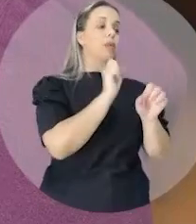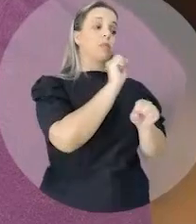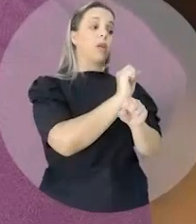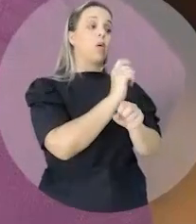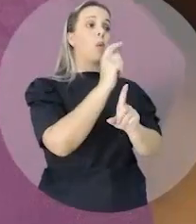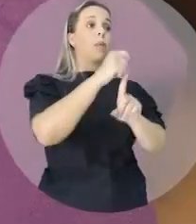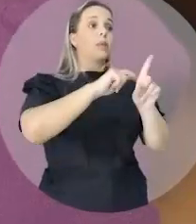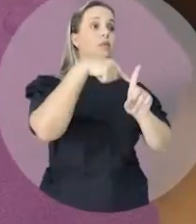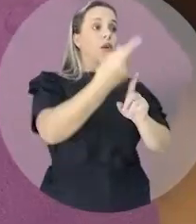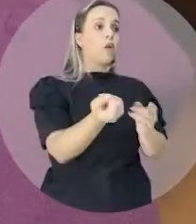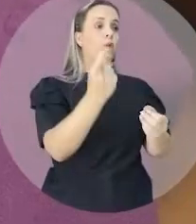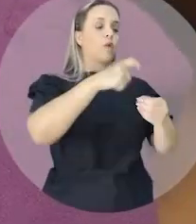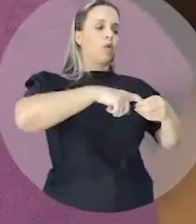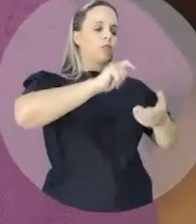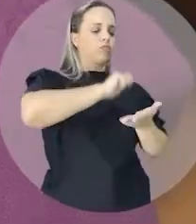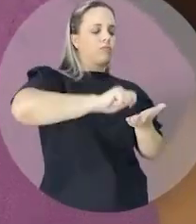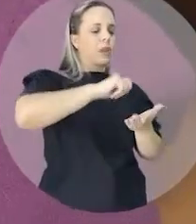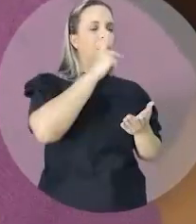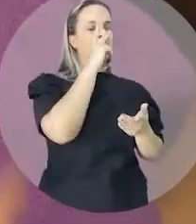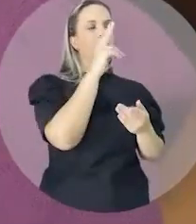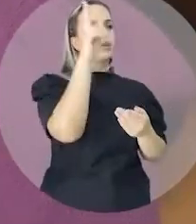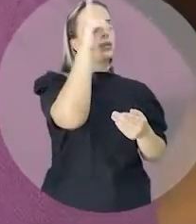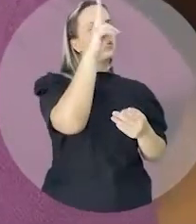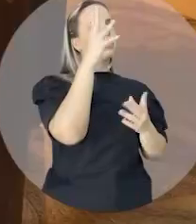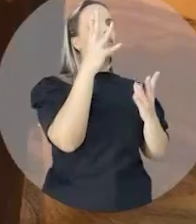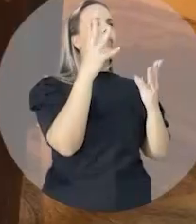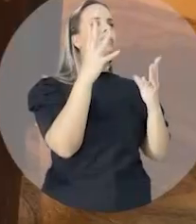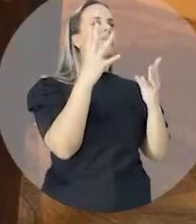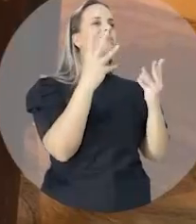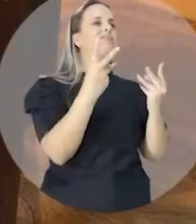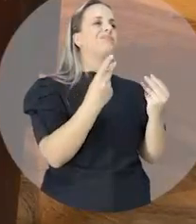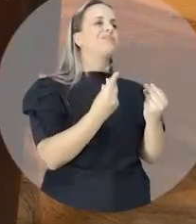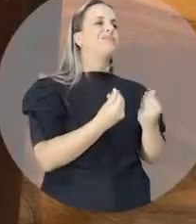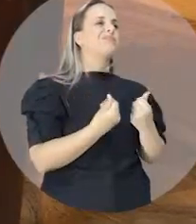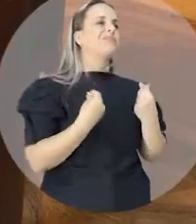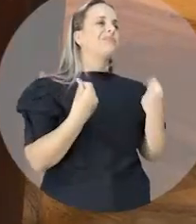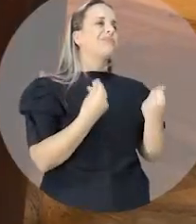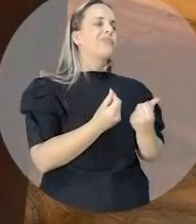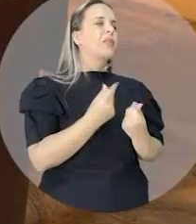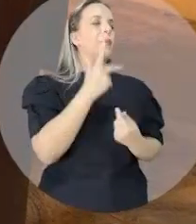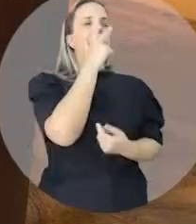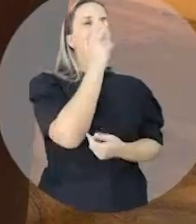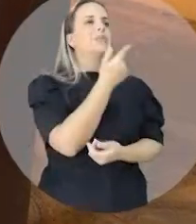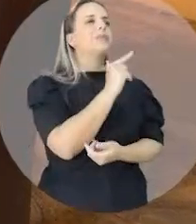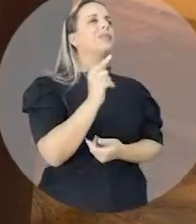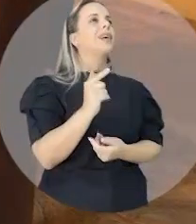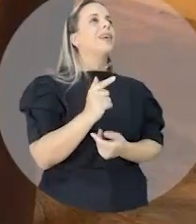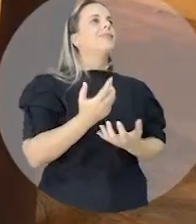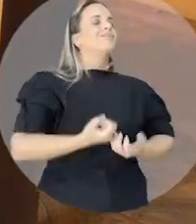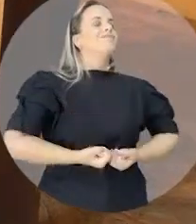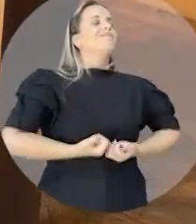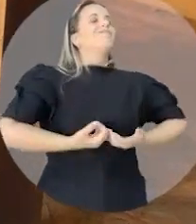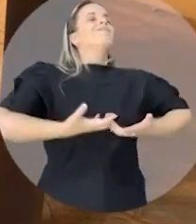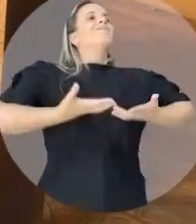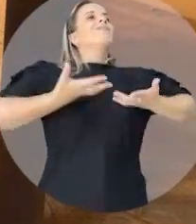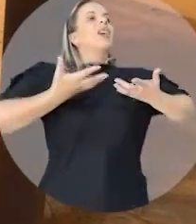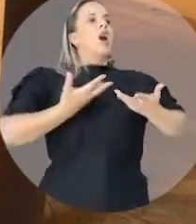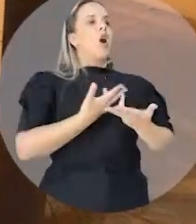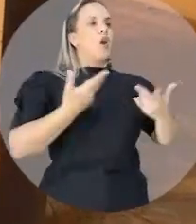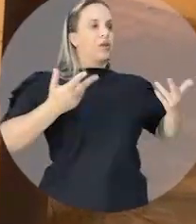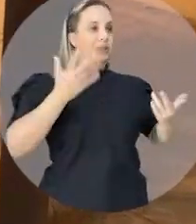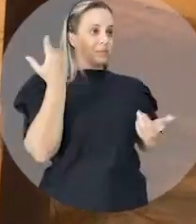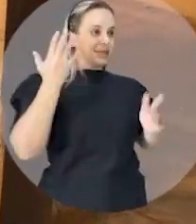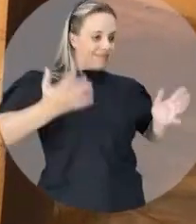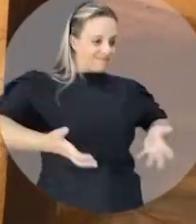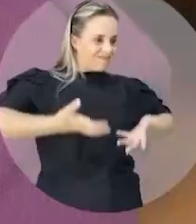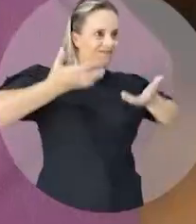nessa história, é como se algo nela esfriasse, é como se eu já não tivesse mais todo aquele impulso, aquilo que me